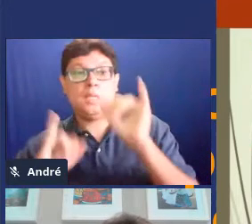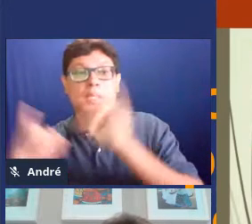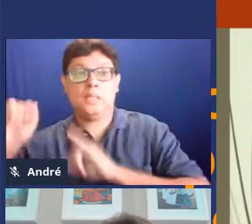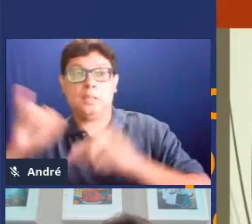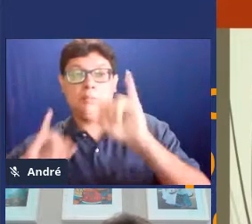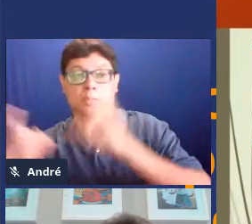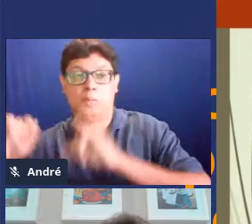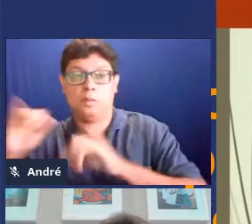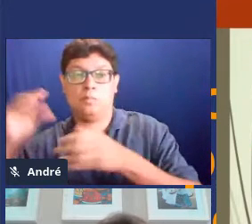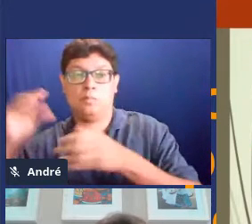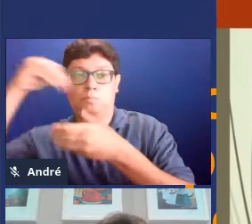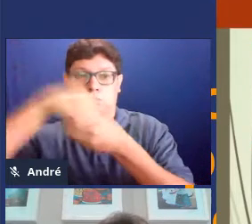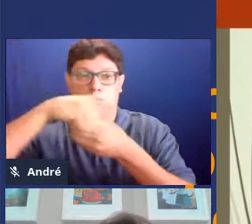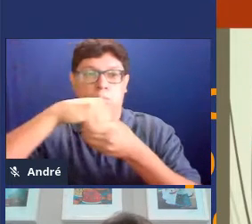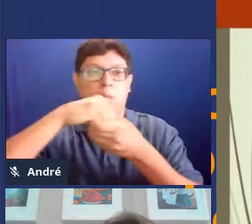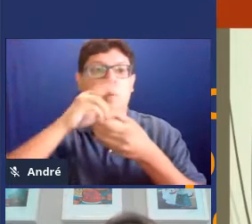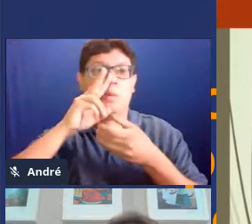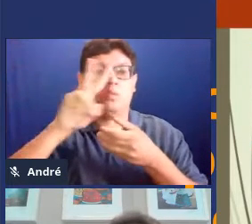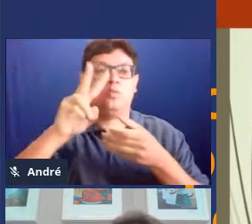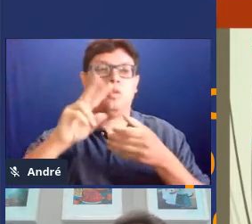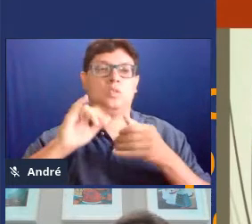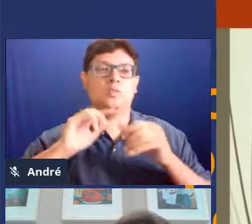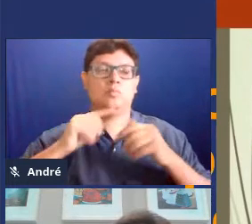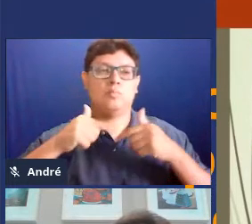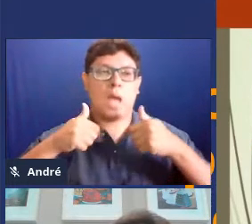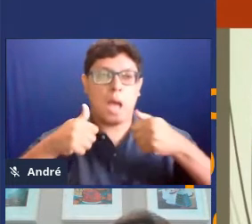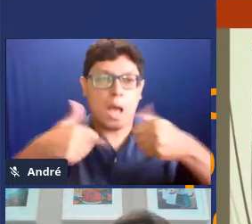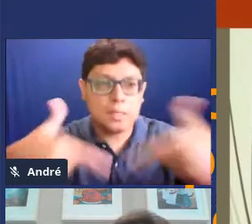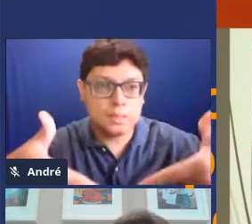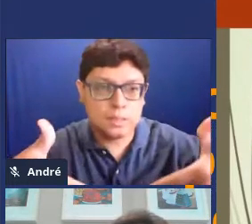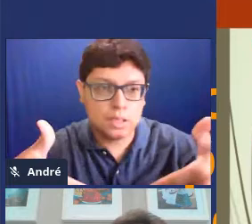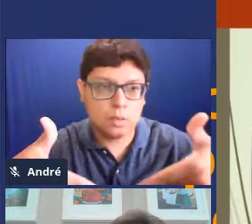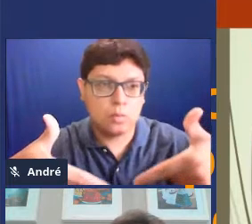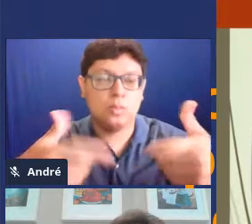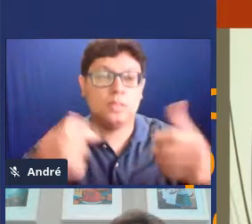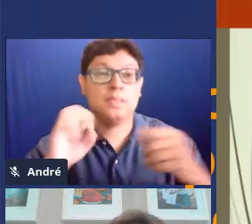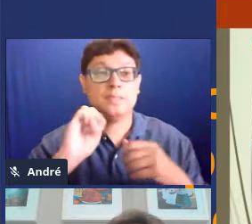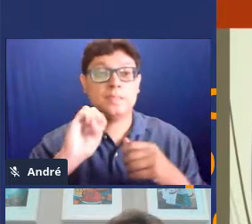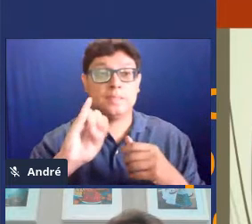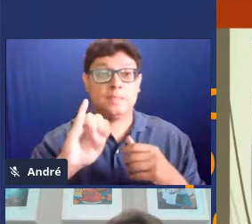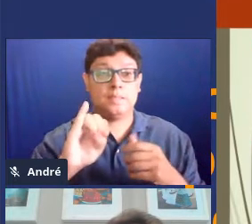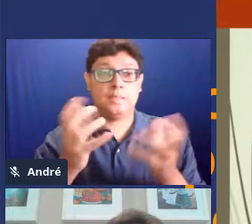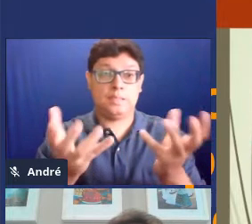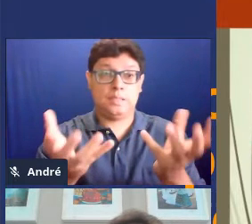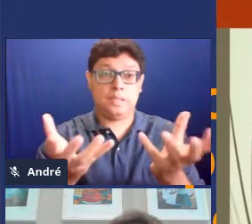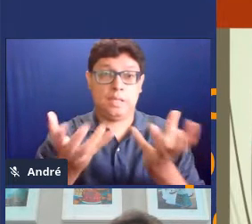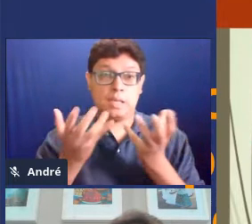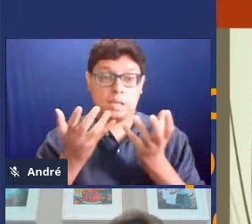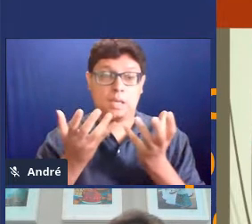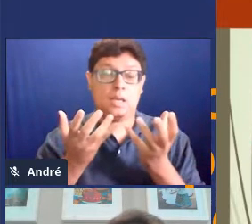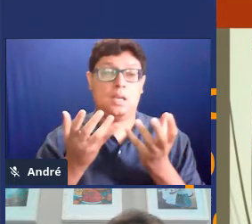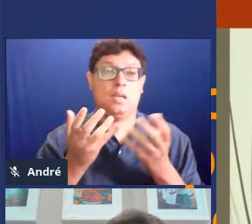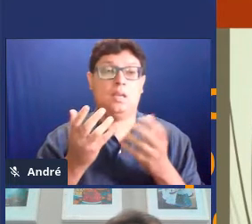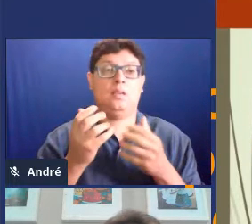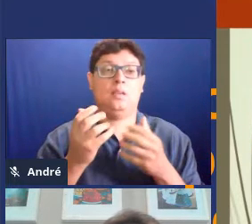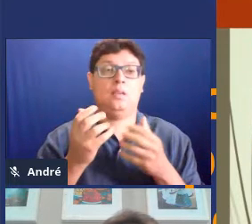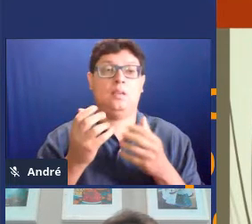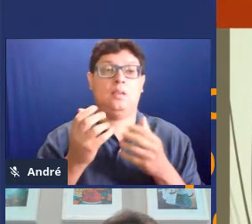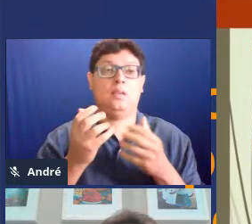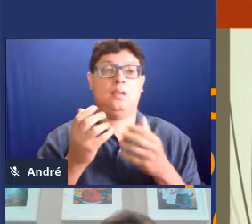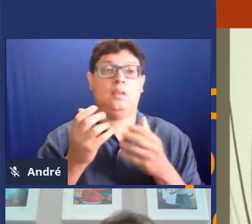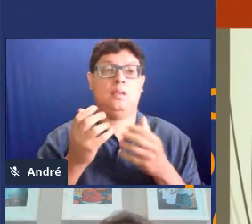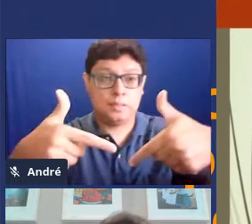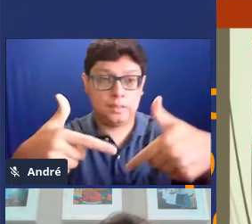uma enzima que faz aumentar a pressão arterial. Então, eu crio um medicamento que vai se ligar, impedindo